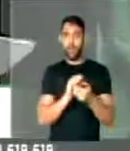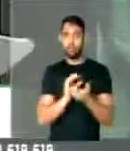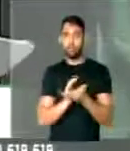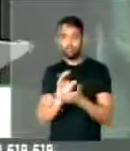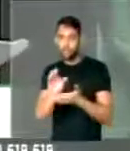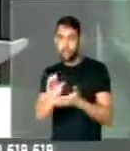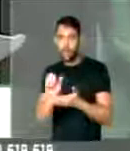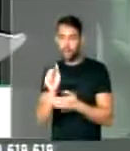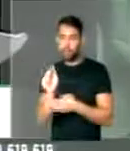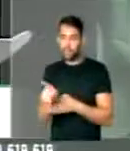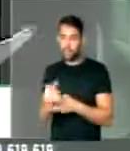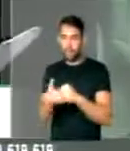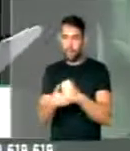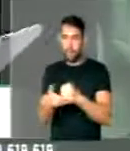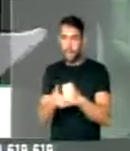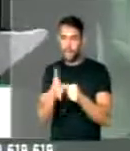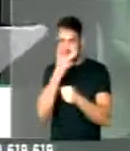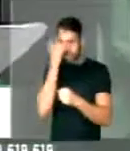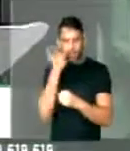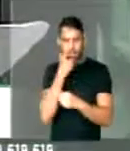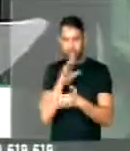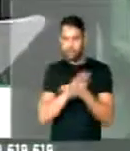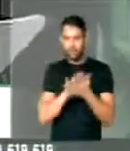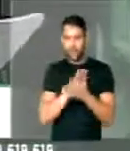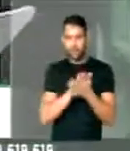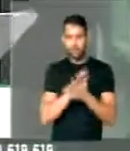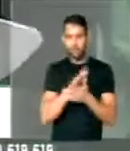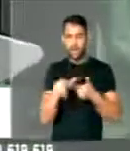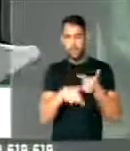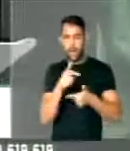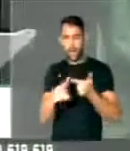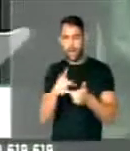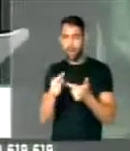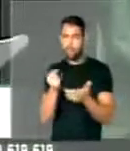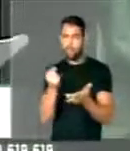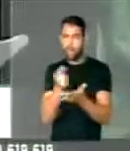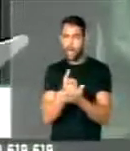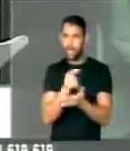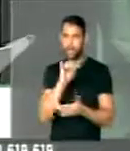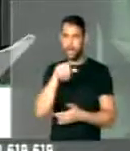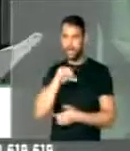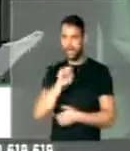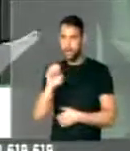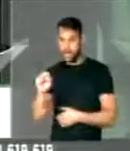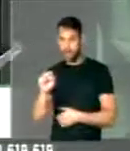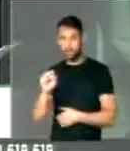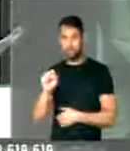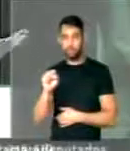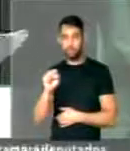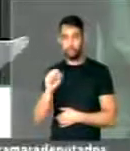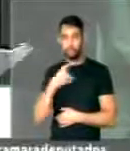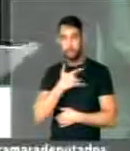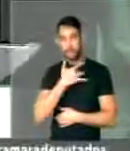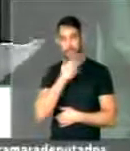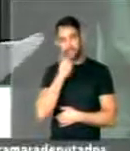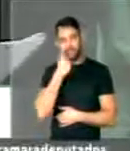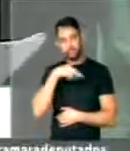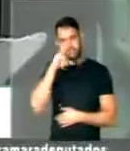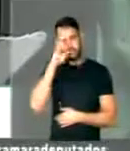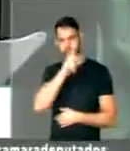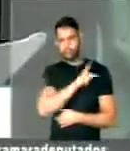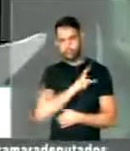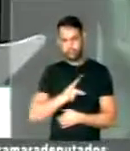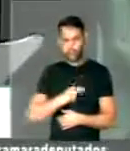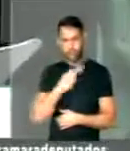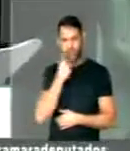aposentadoria básica aqueles que não tiverem condições de contribuir plenamente. Ora, senhora Presidente, senhores deputados